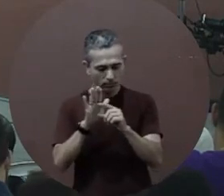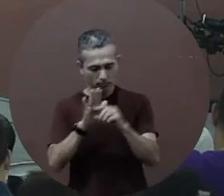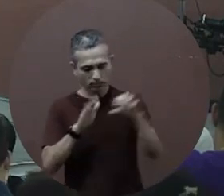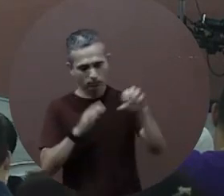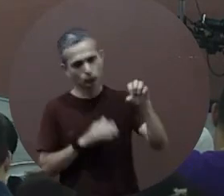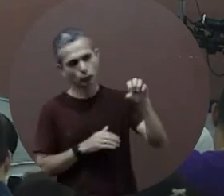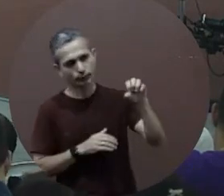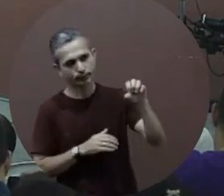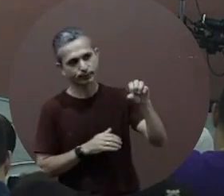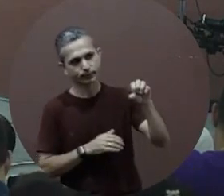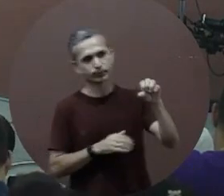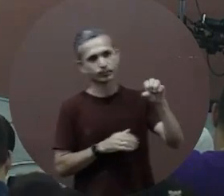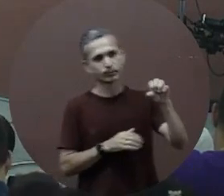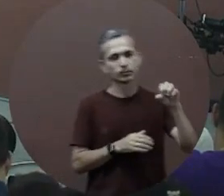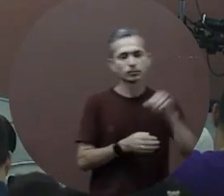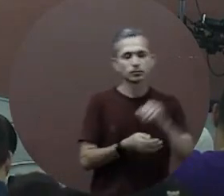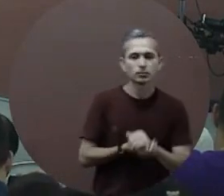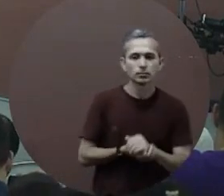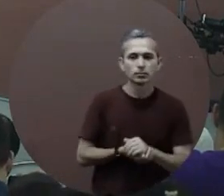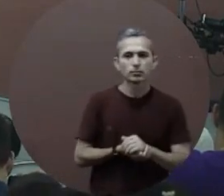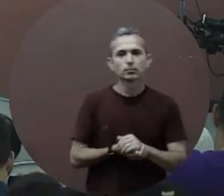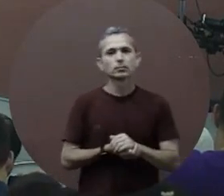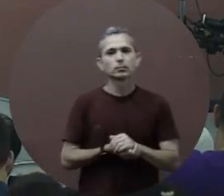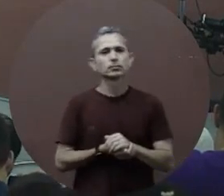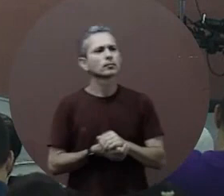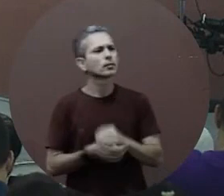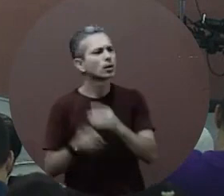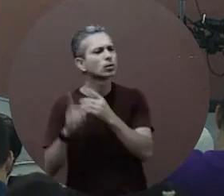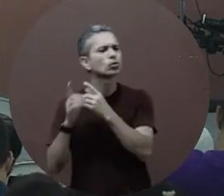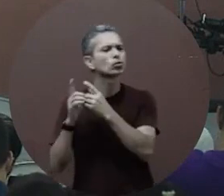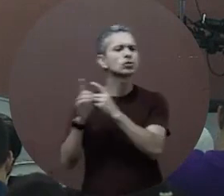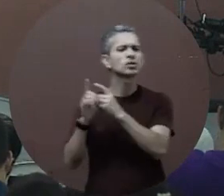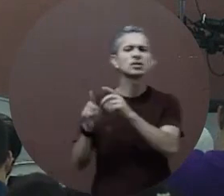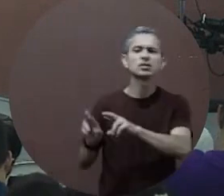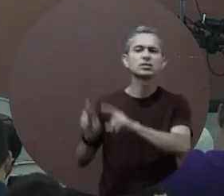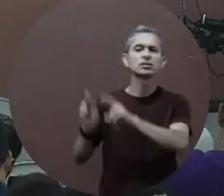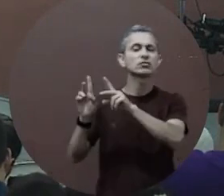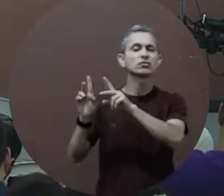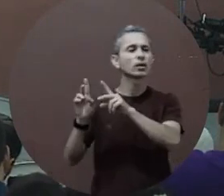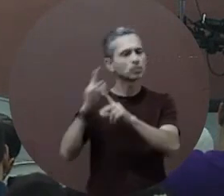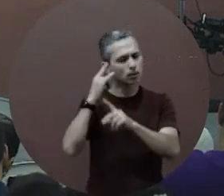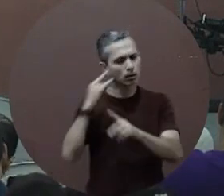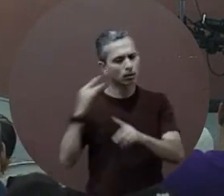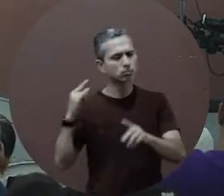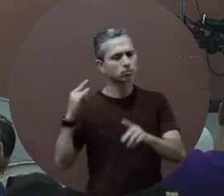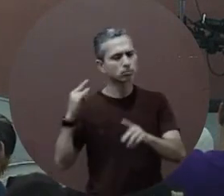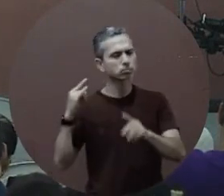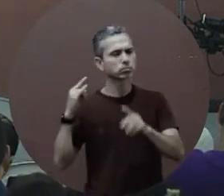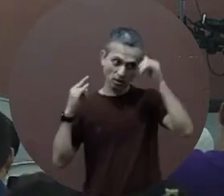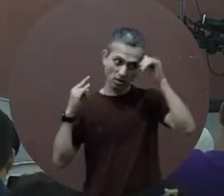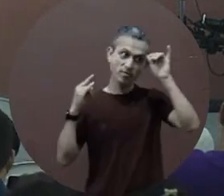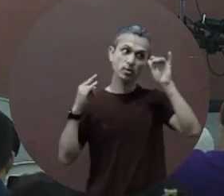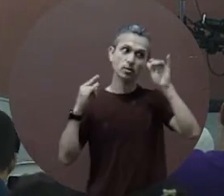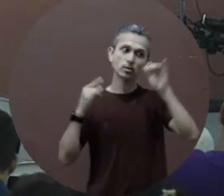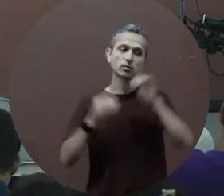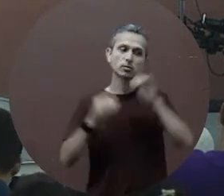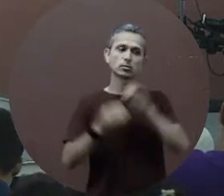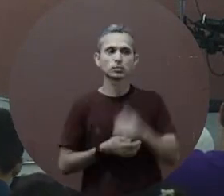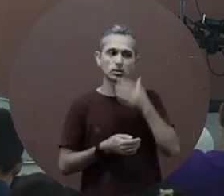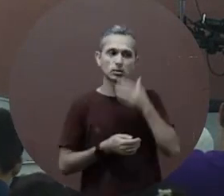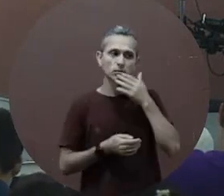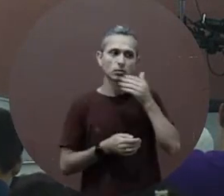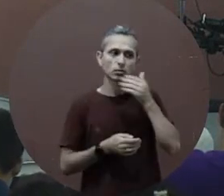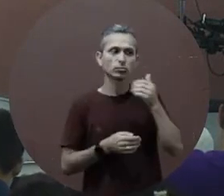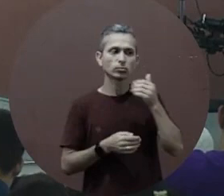9. Não se deixem levar por doutrinas diferentes e estranhas, porque o que vale é ter o coração confirmado com graça, e não